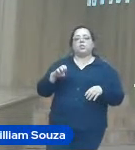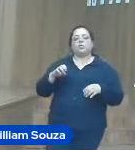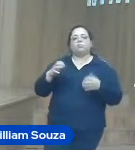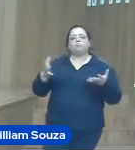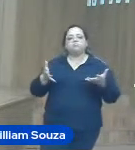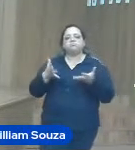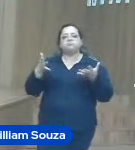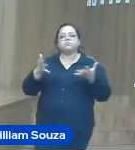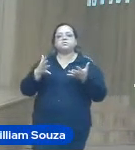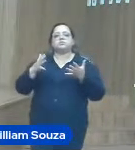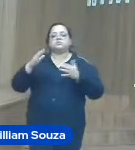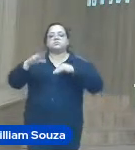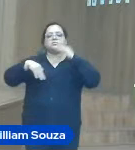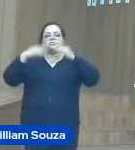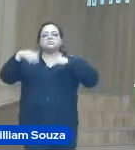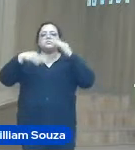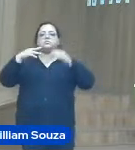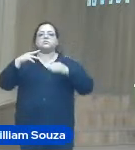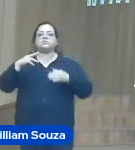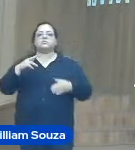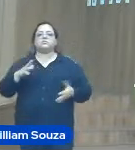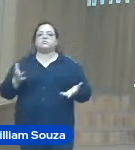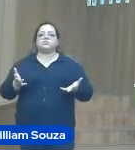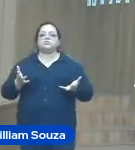evolução. Porque se eu